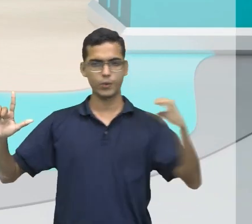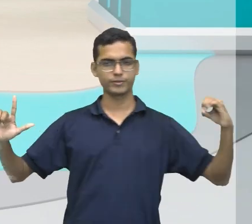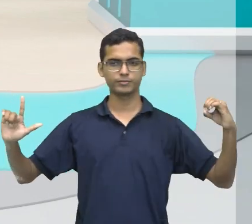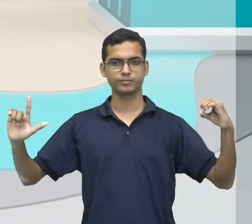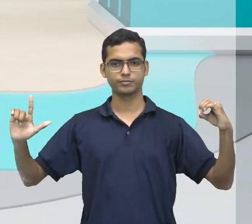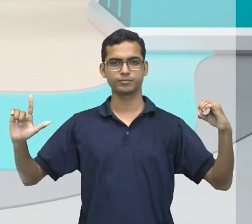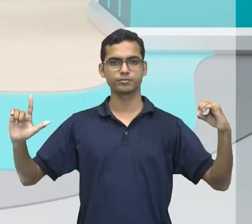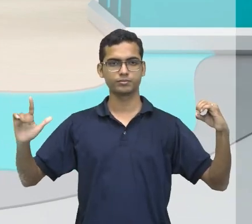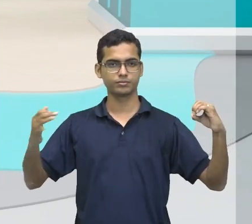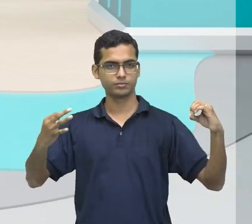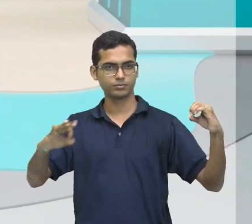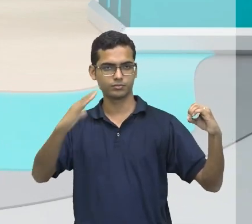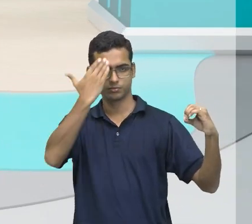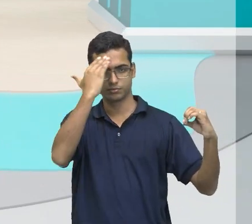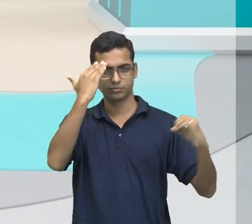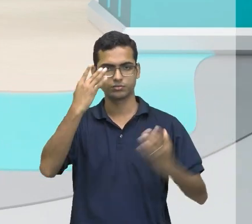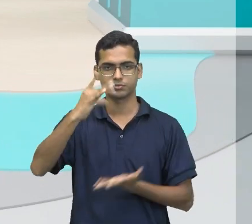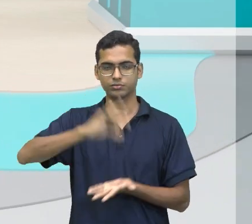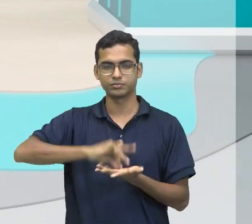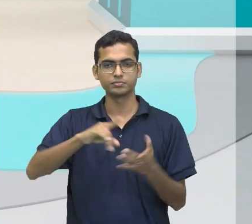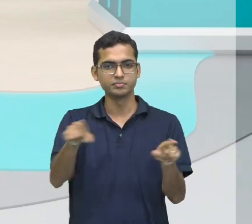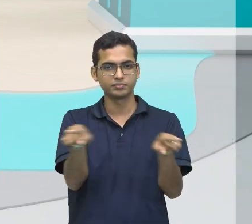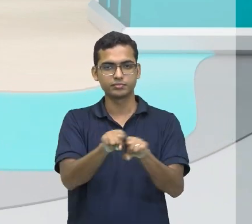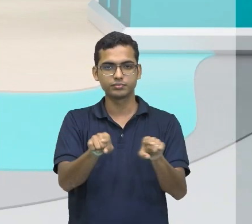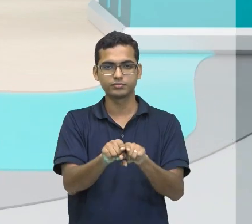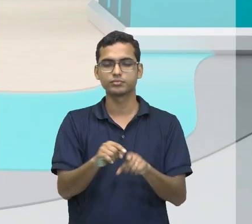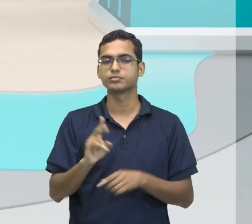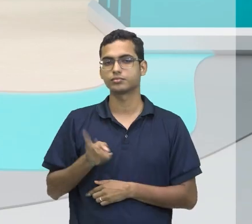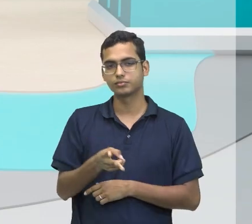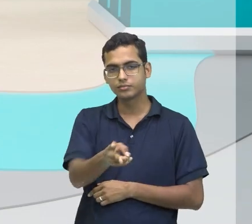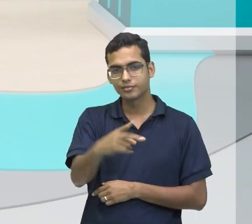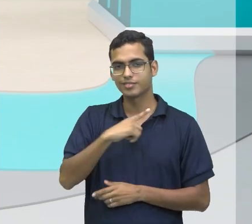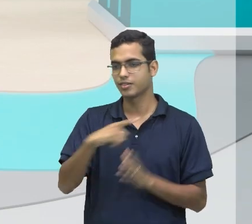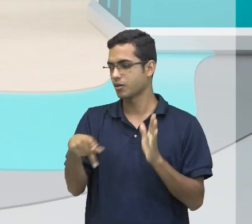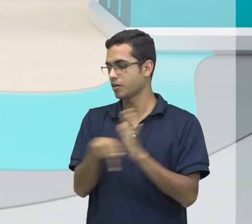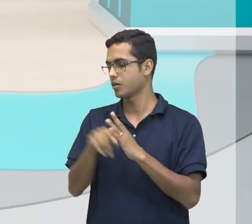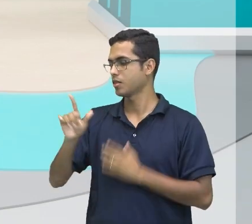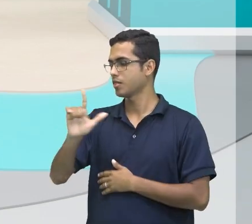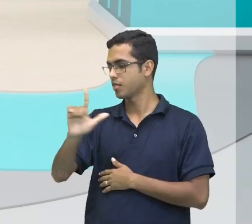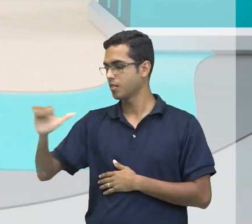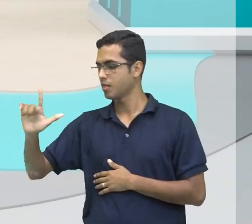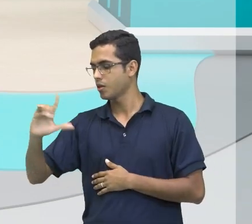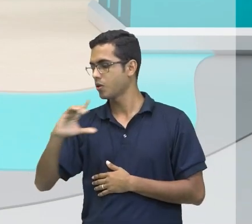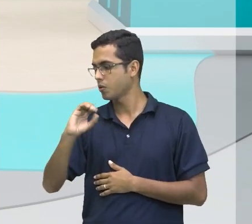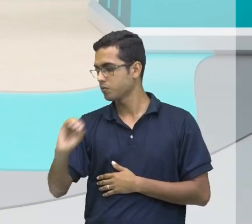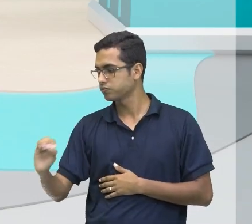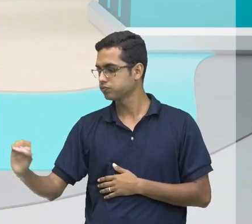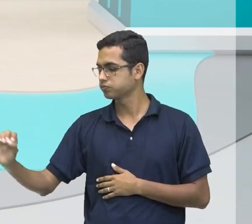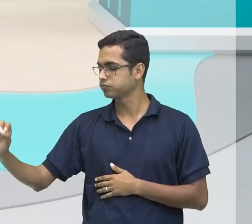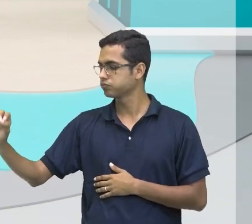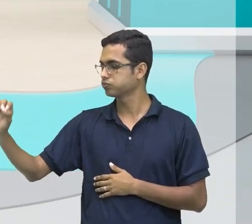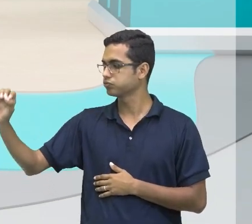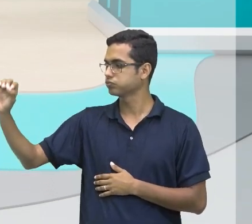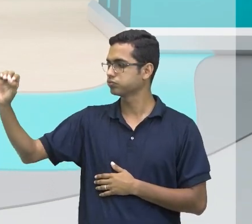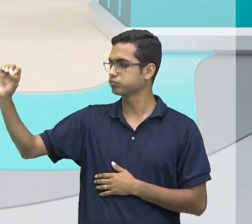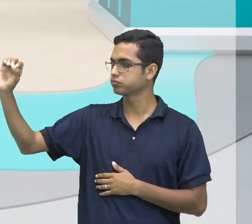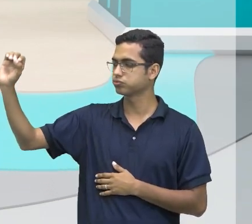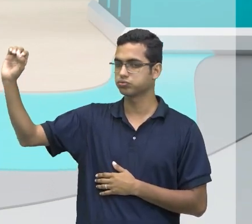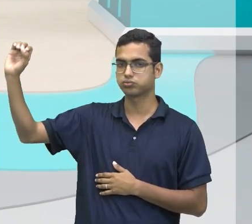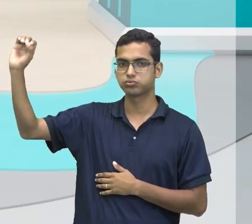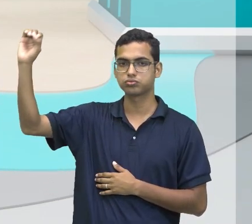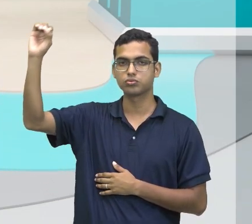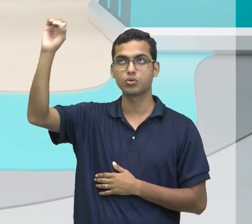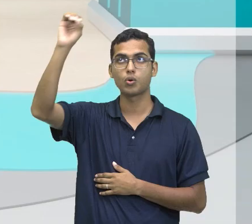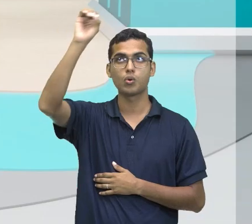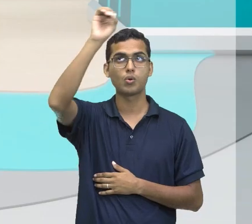oeste, tá certo? Braço direito vai apontar sempre para o lado onde o sol nasce. Lá vai ser o leste. O seu braço